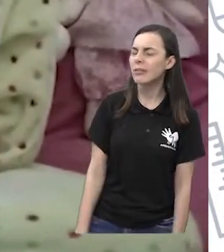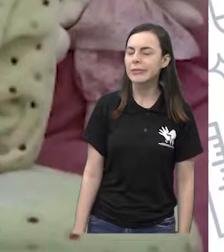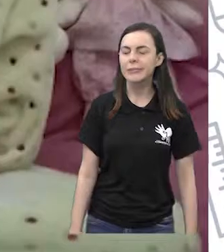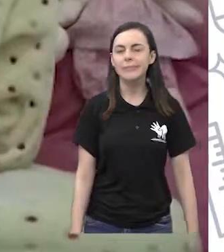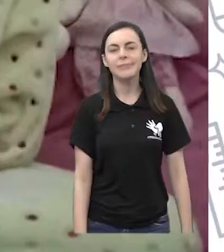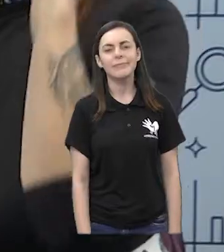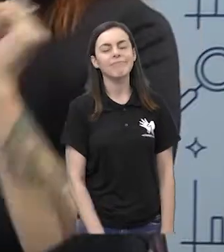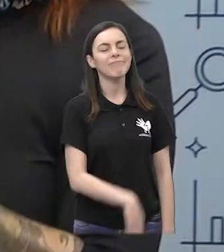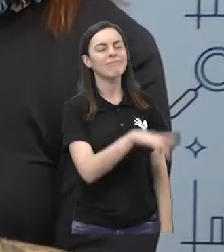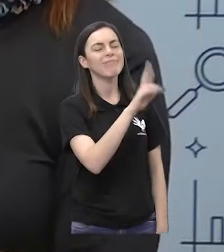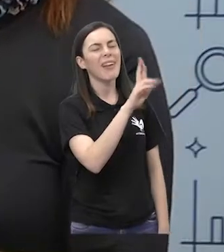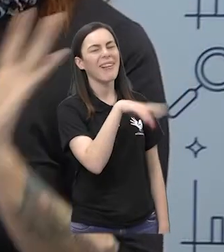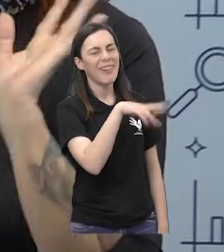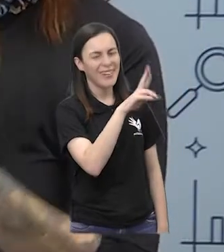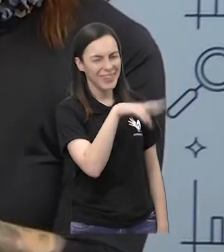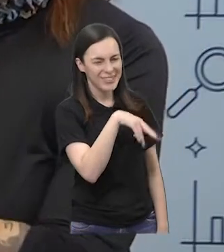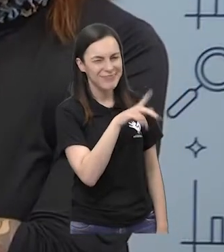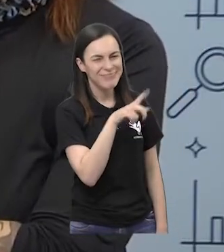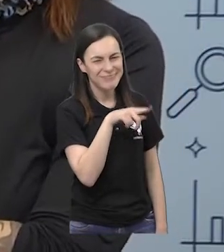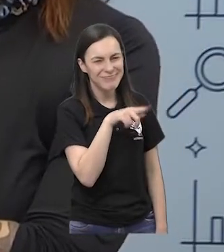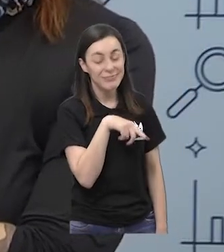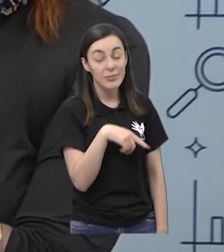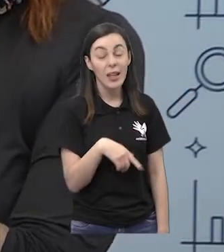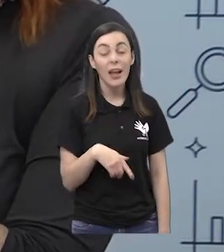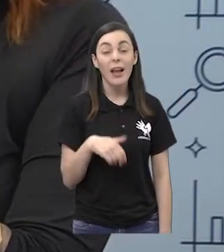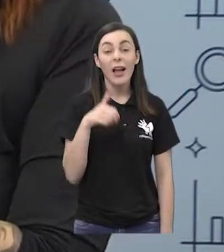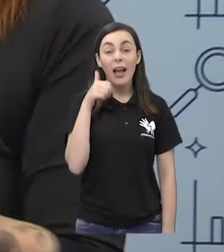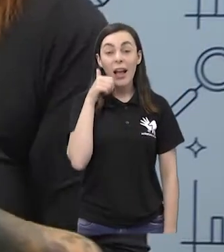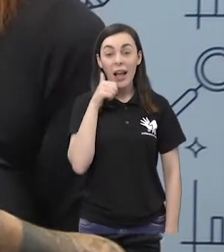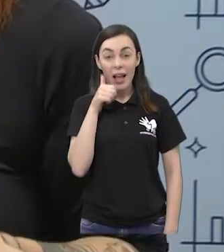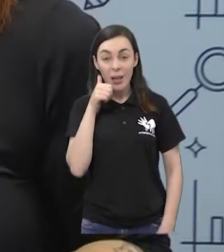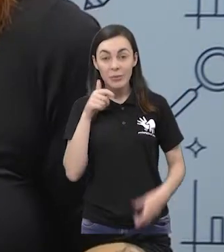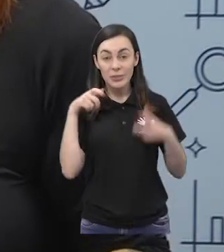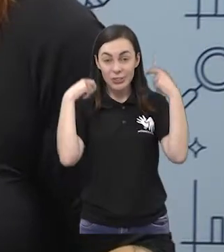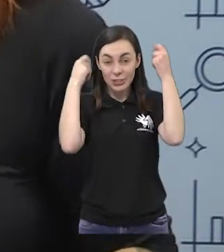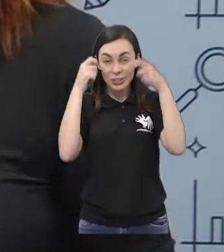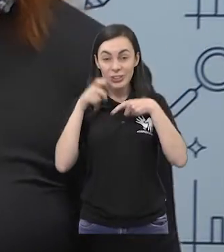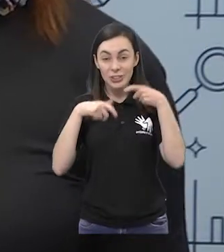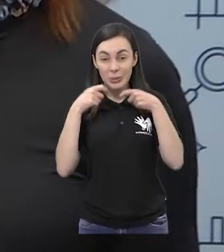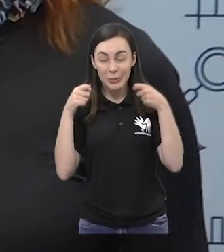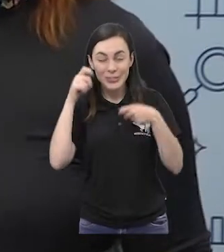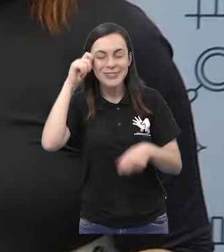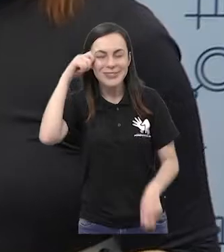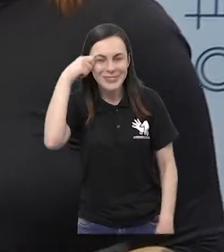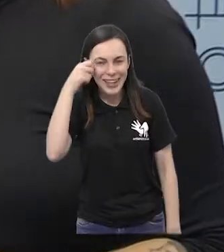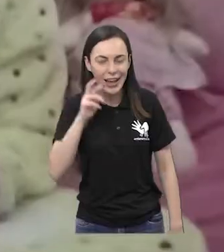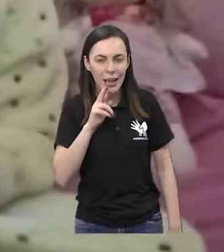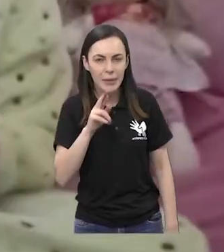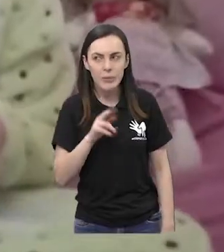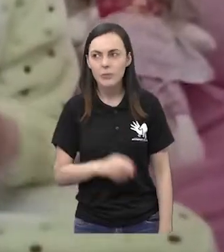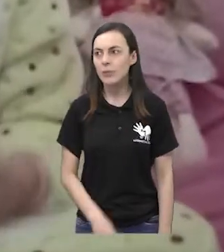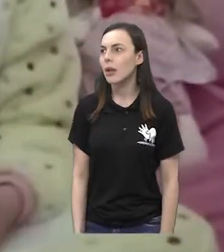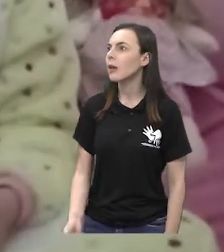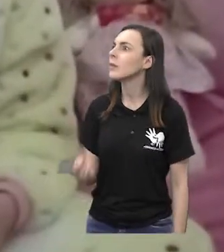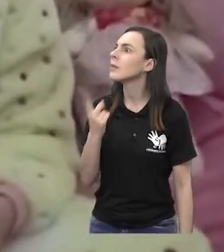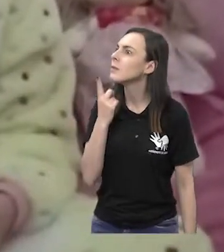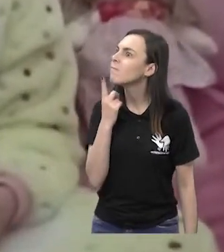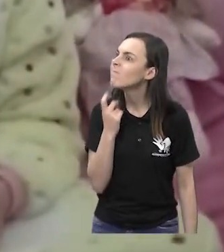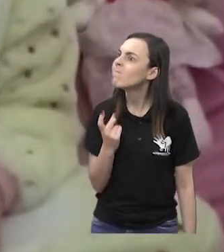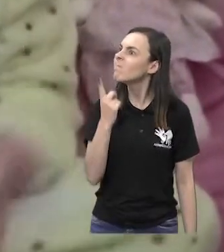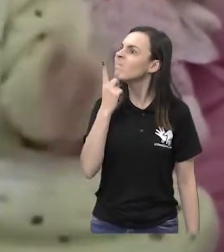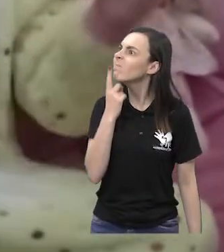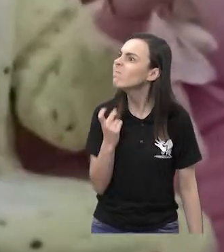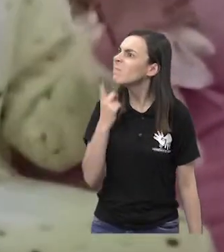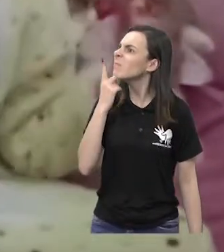vai Tem razão foi isso e Chapeuzinho negro respondeu era chapeuzinho